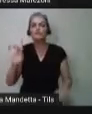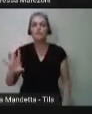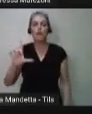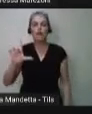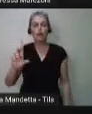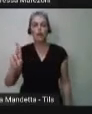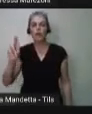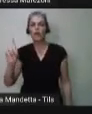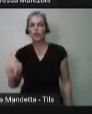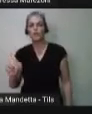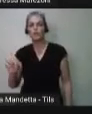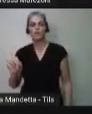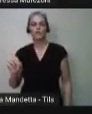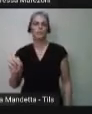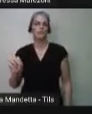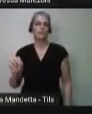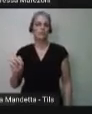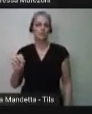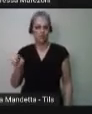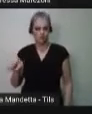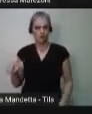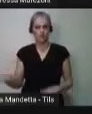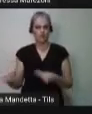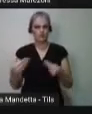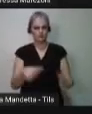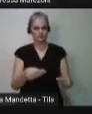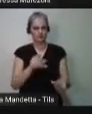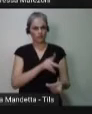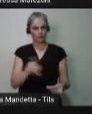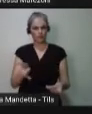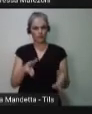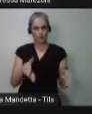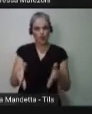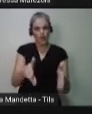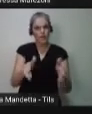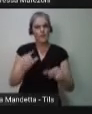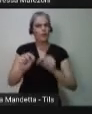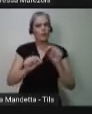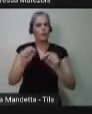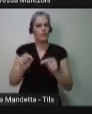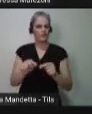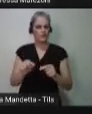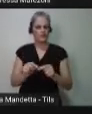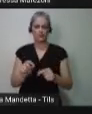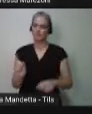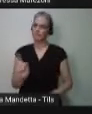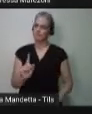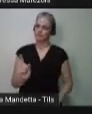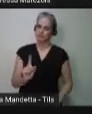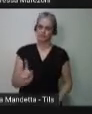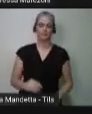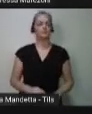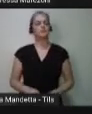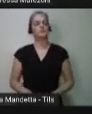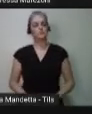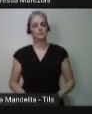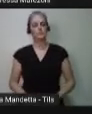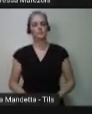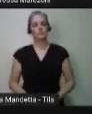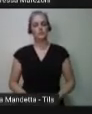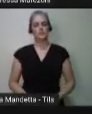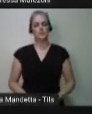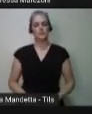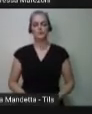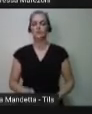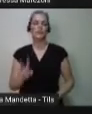vai ensinar ao professor o que ele deve fazer e como ele vai fazer. Ou seja, ele não vai